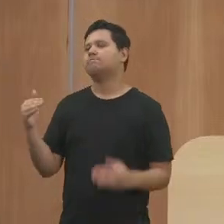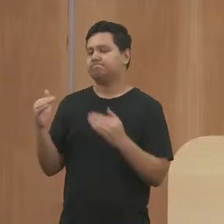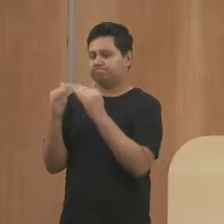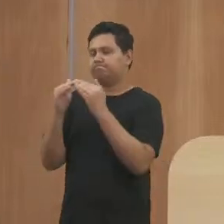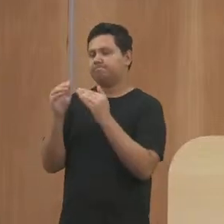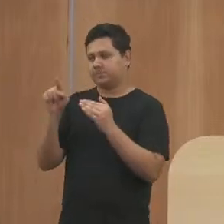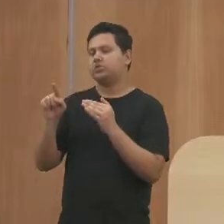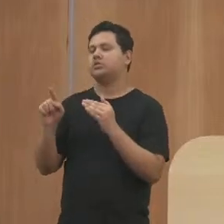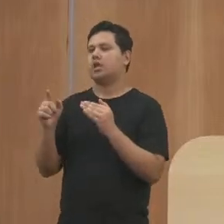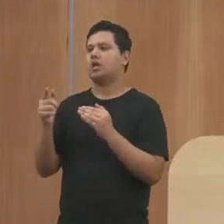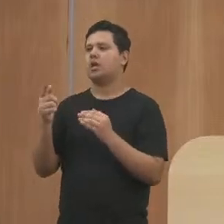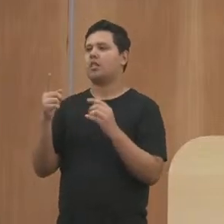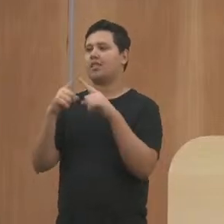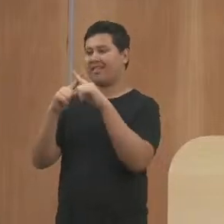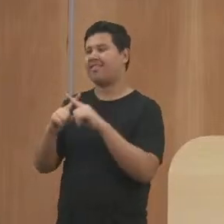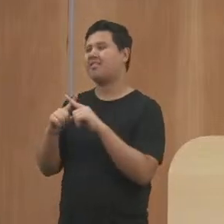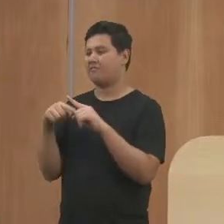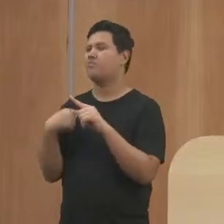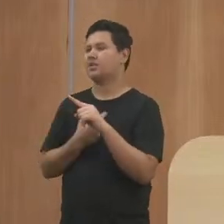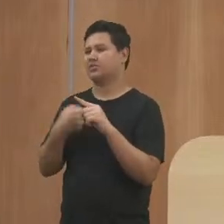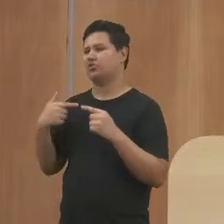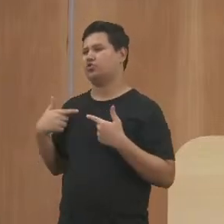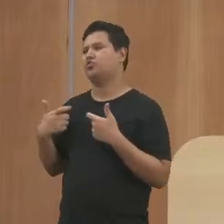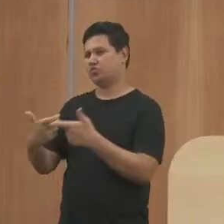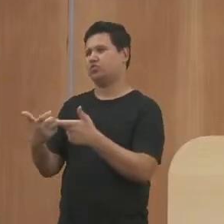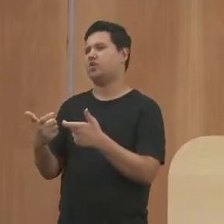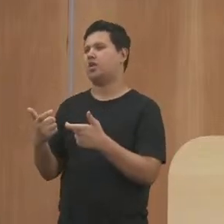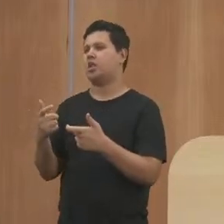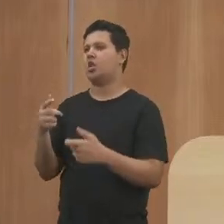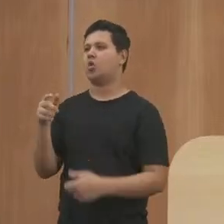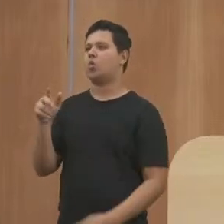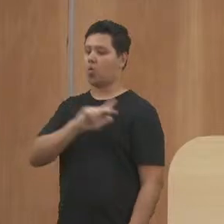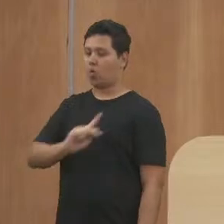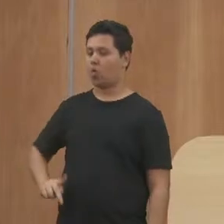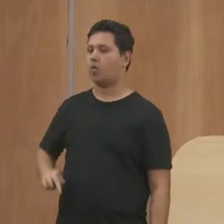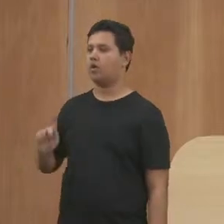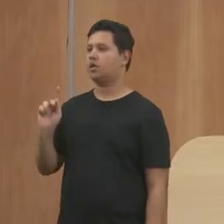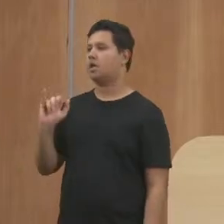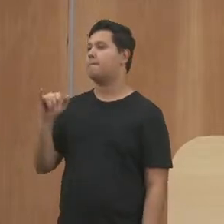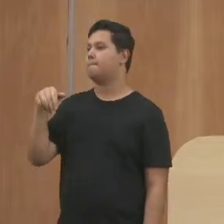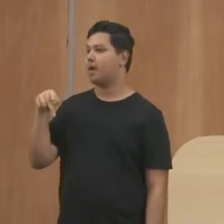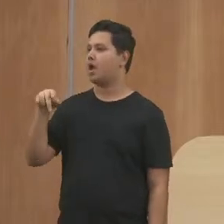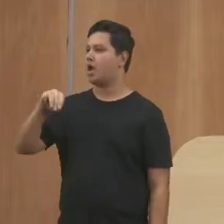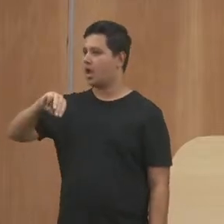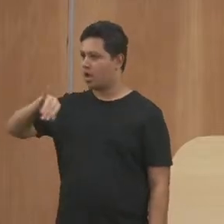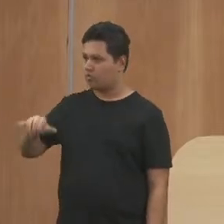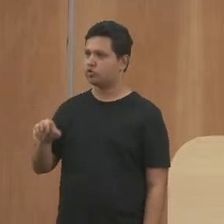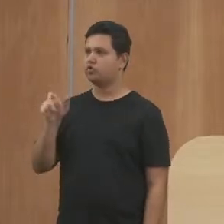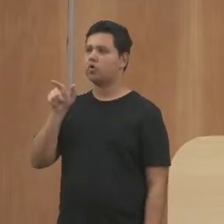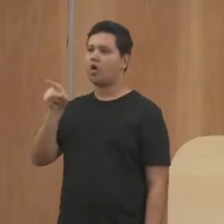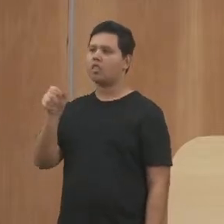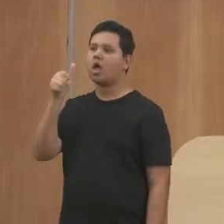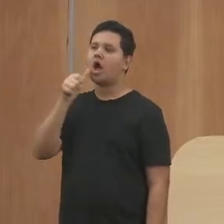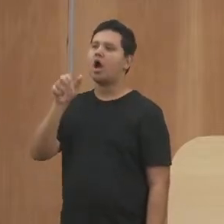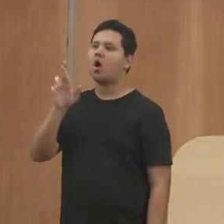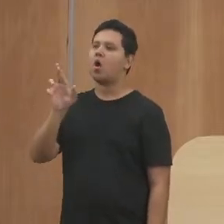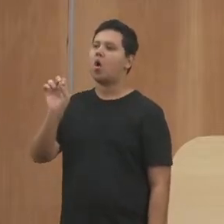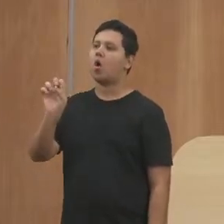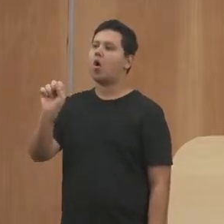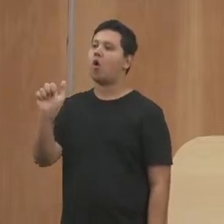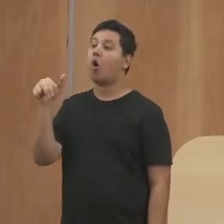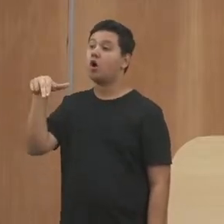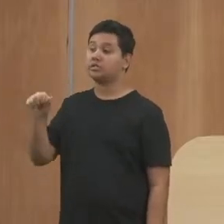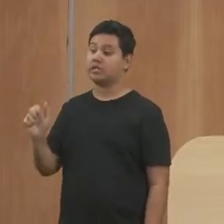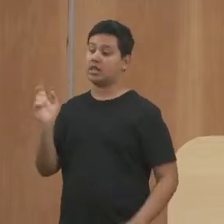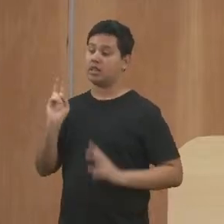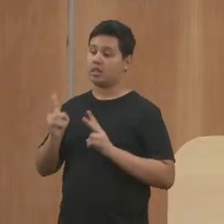um desafio muito grande. A presidente do IPMJ, Rossana, ela está constantemente buscando soluções. A